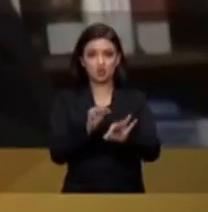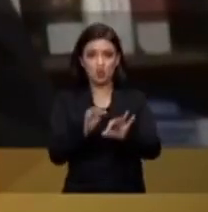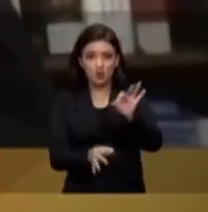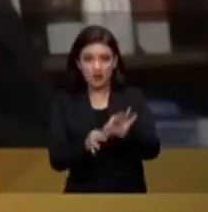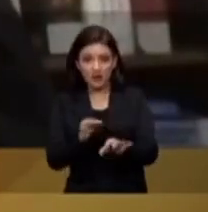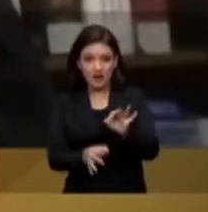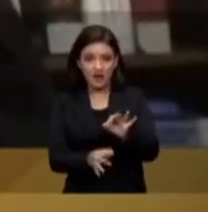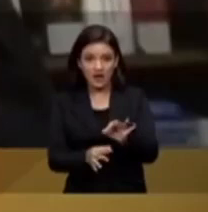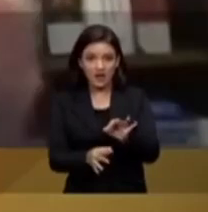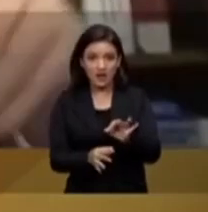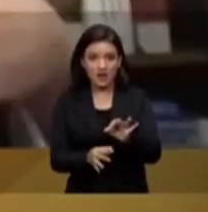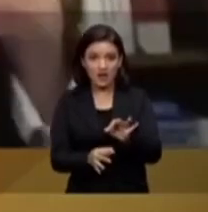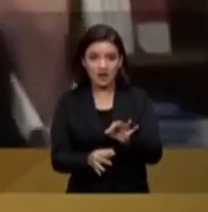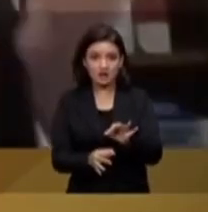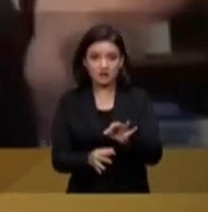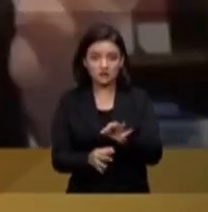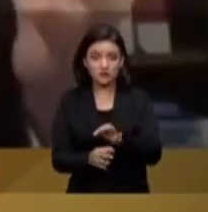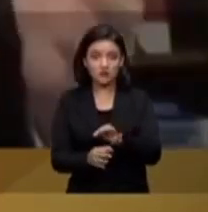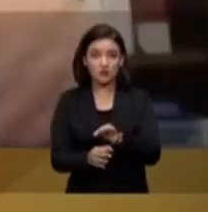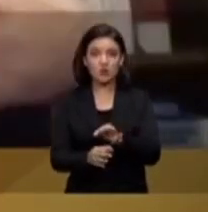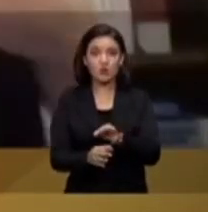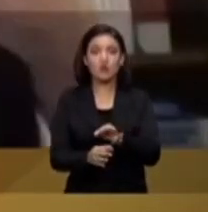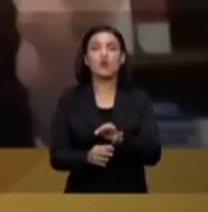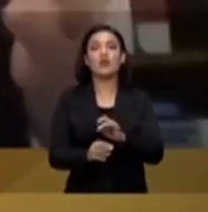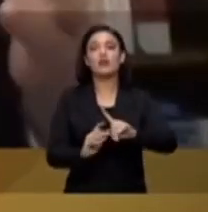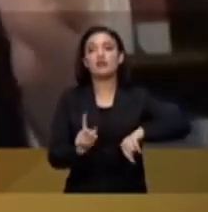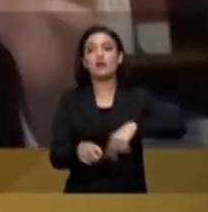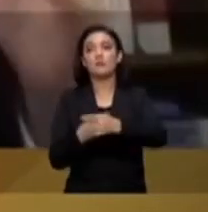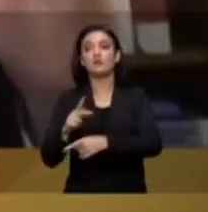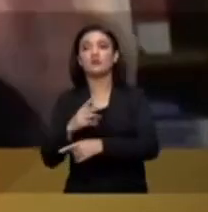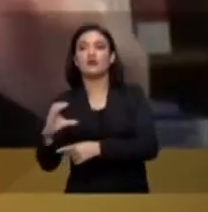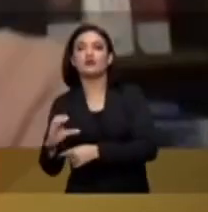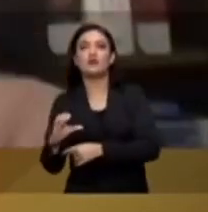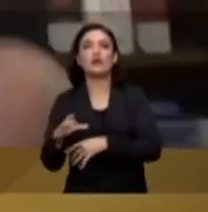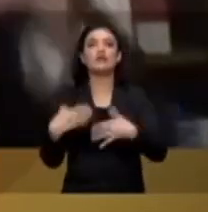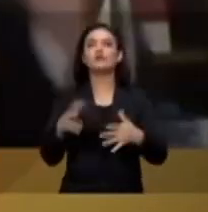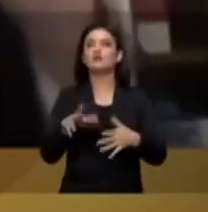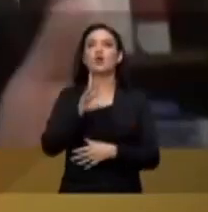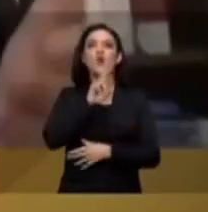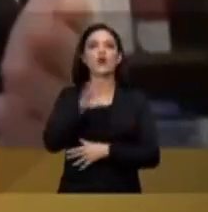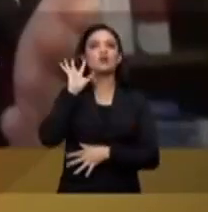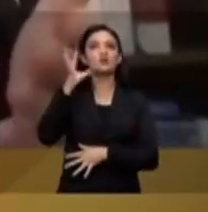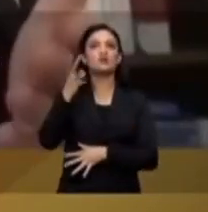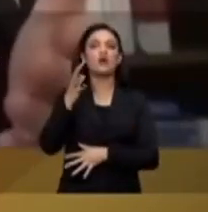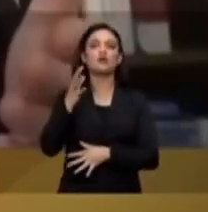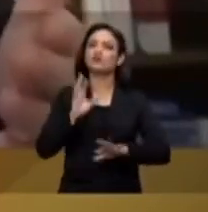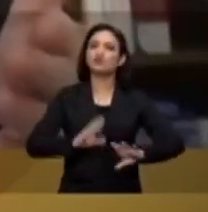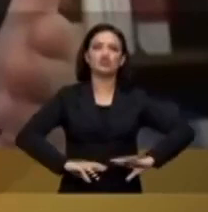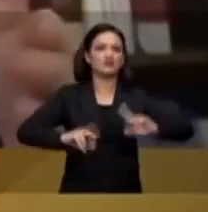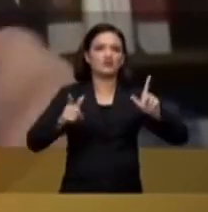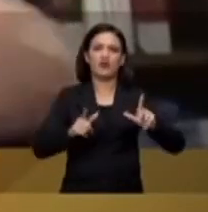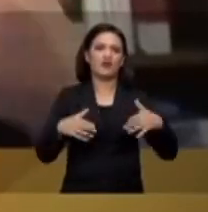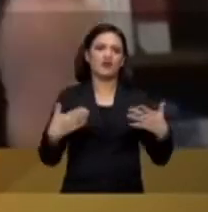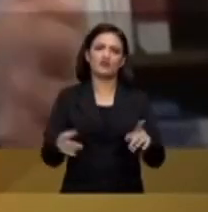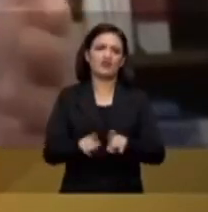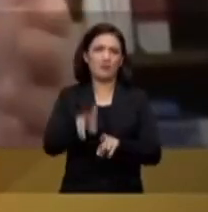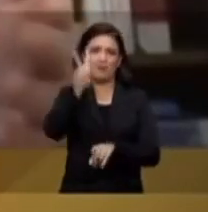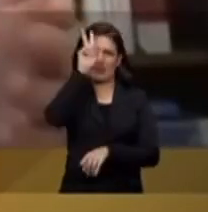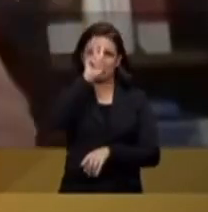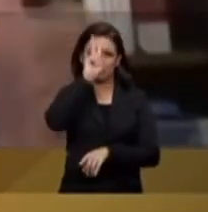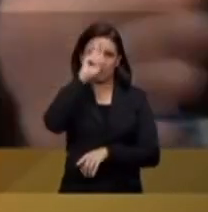daquele HC individual, certamente o resultado seria outro e o curso da história do Brasil também